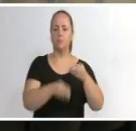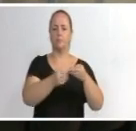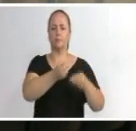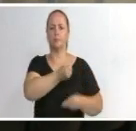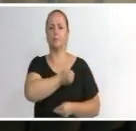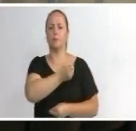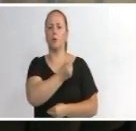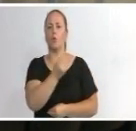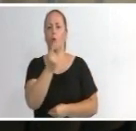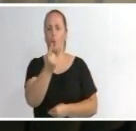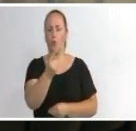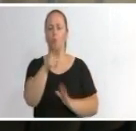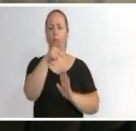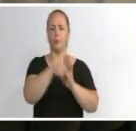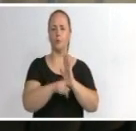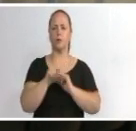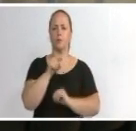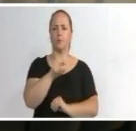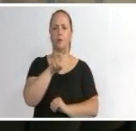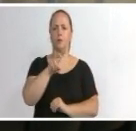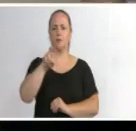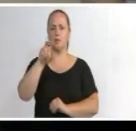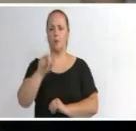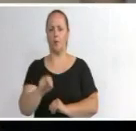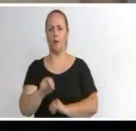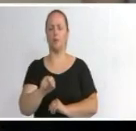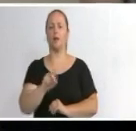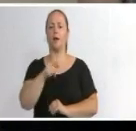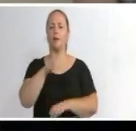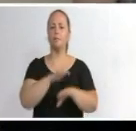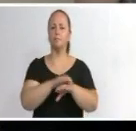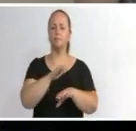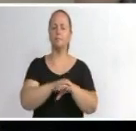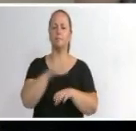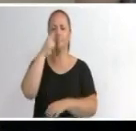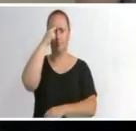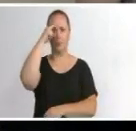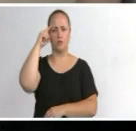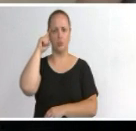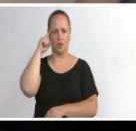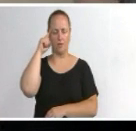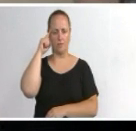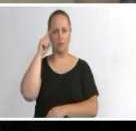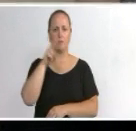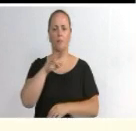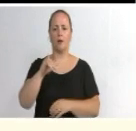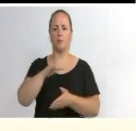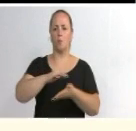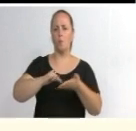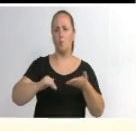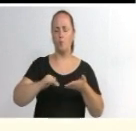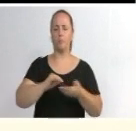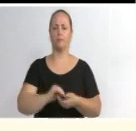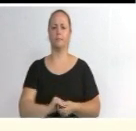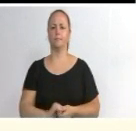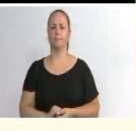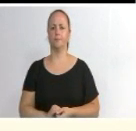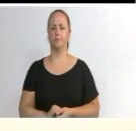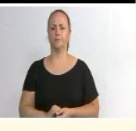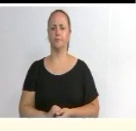lei complementar 1550, emenda supressiva de autoria do vereador Jefferson, emenda para sanar vício. Em